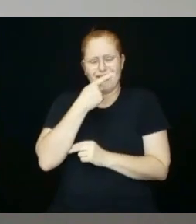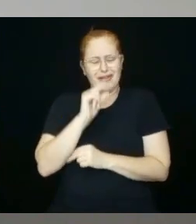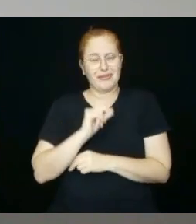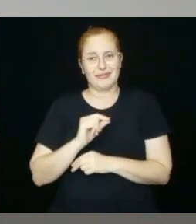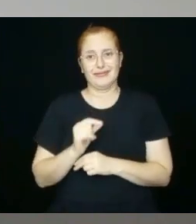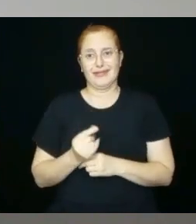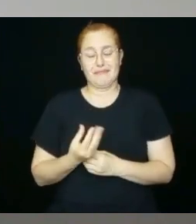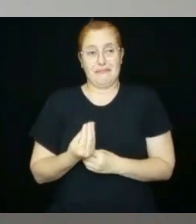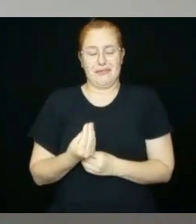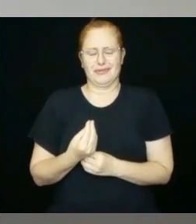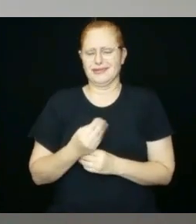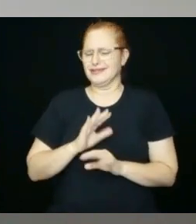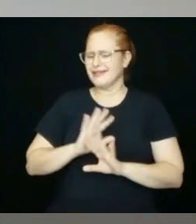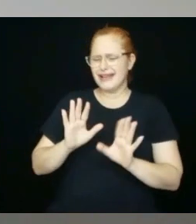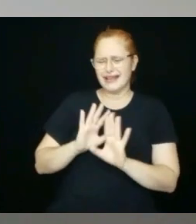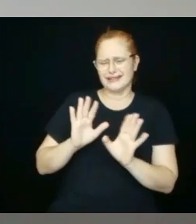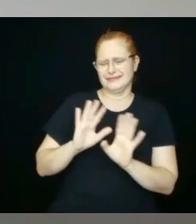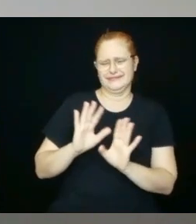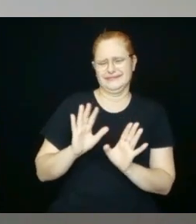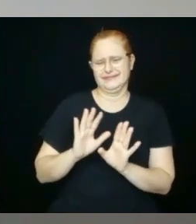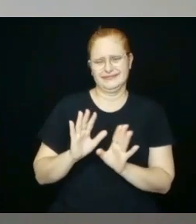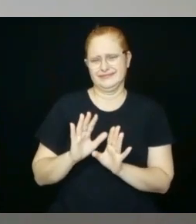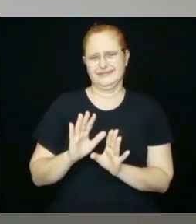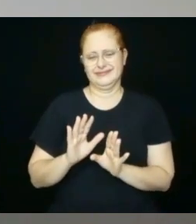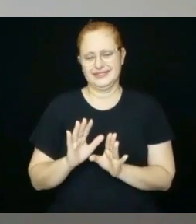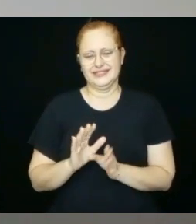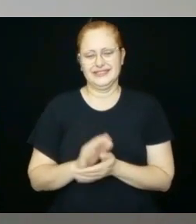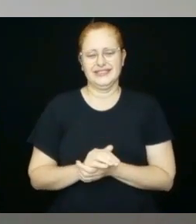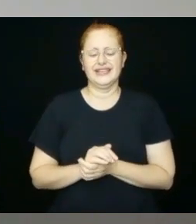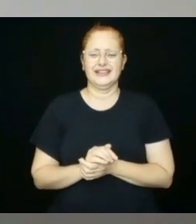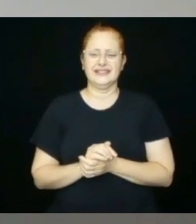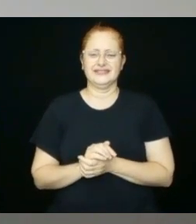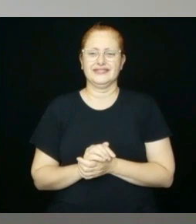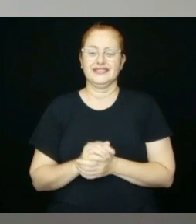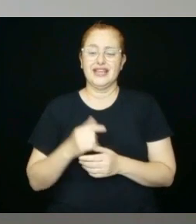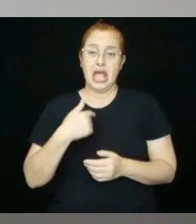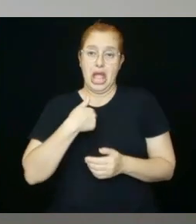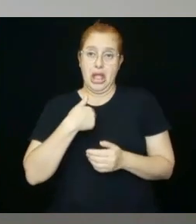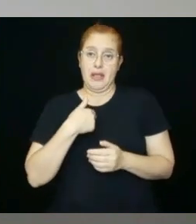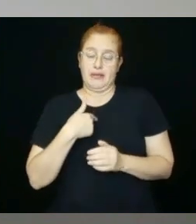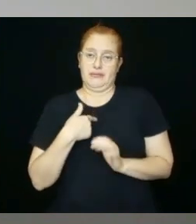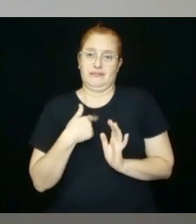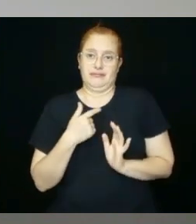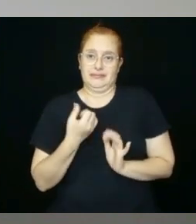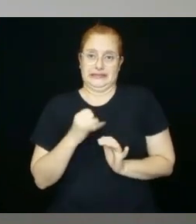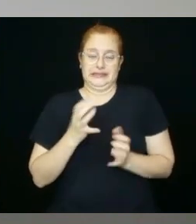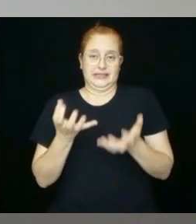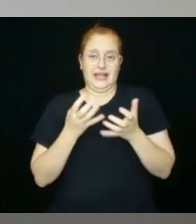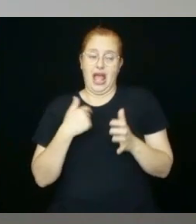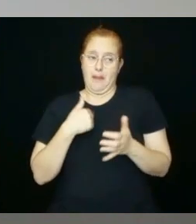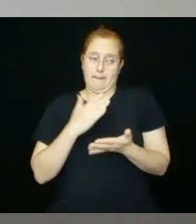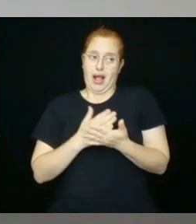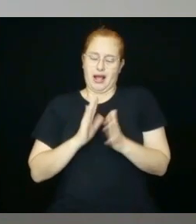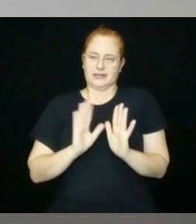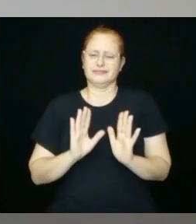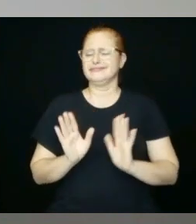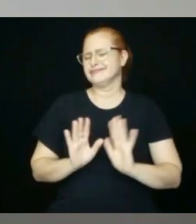Não, eu não sei, eu acho ótimo também, toda vez que a gente conversa, eu acho ótimo, mas que o se quiserem, também. Eu dou